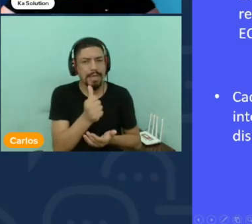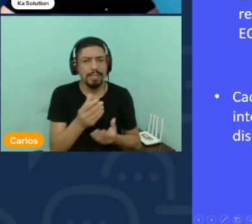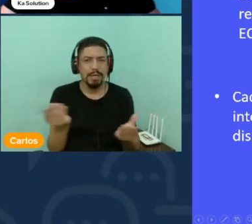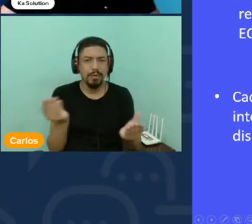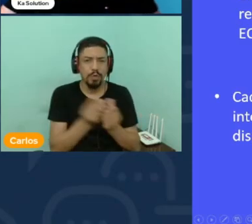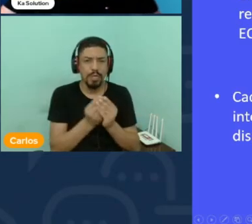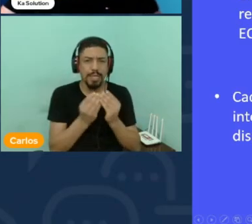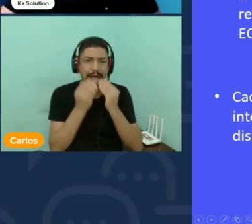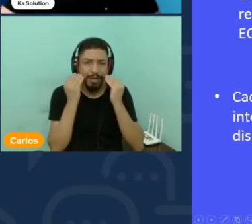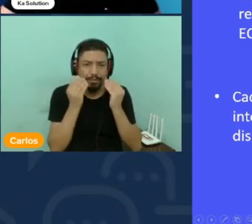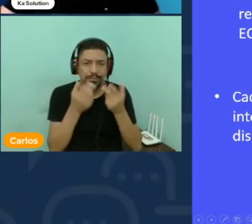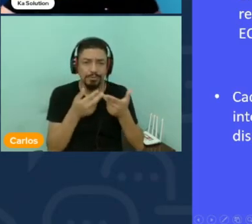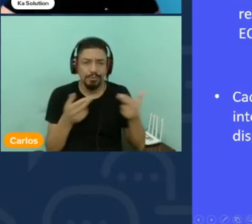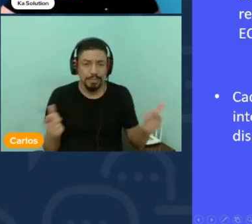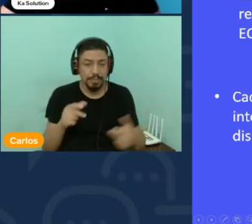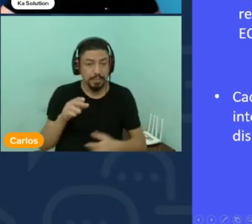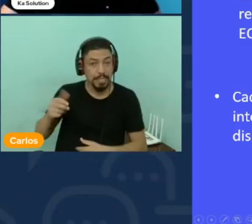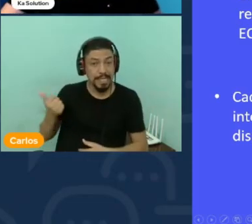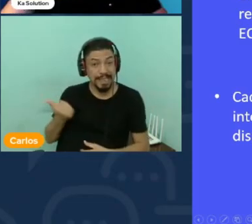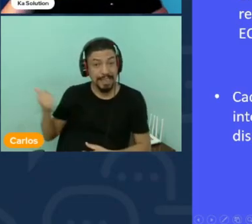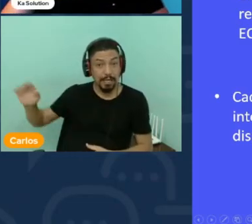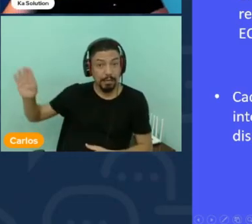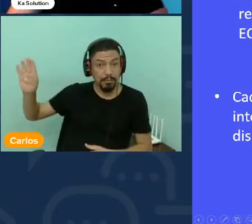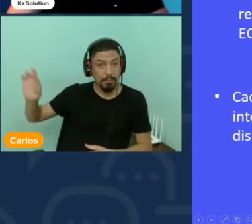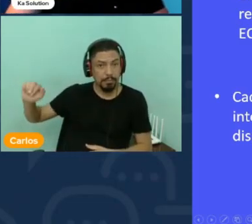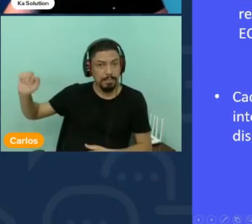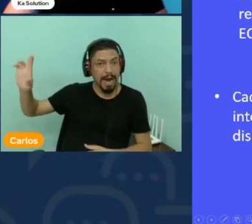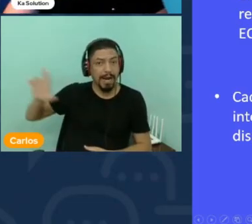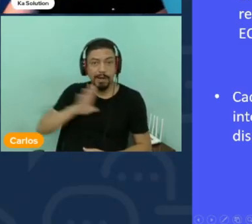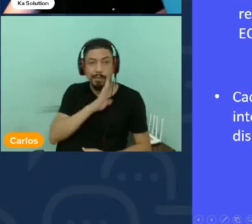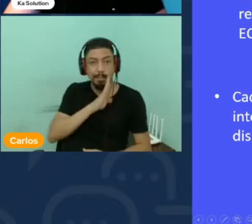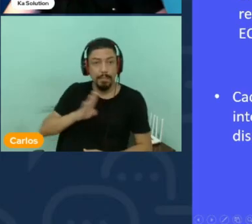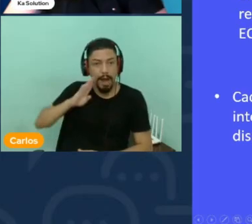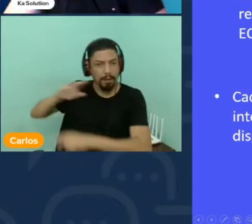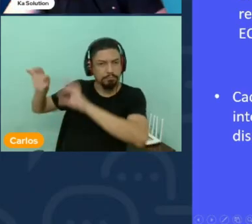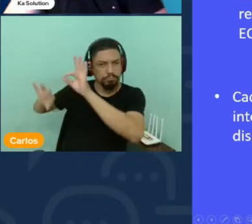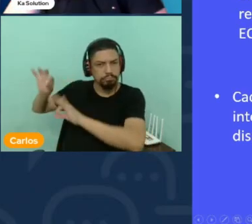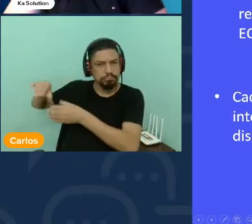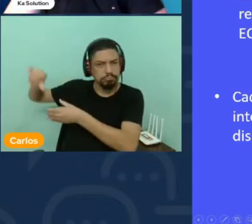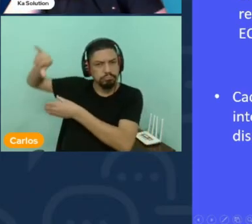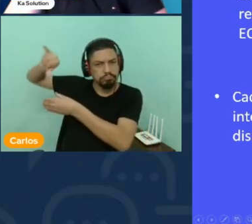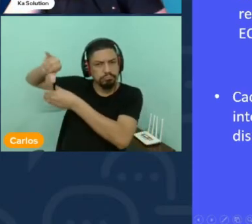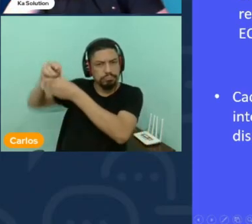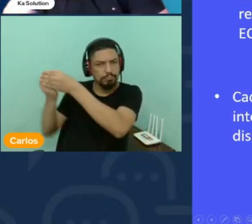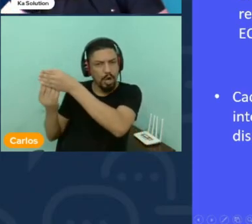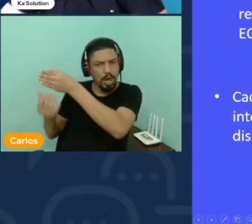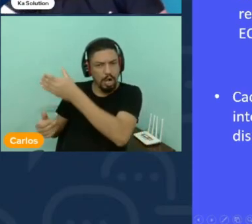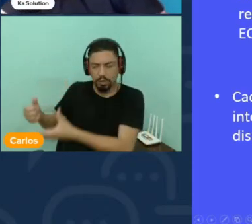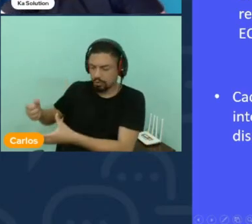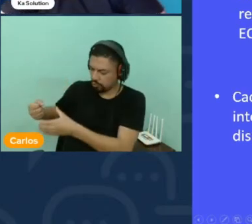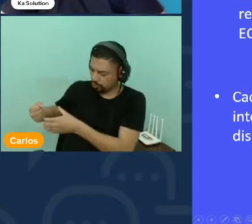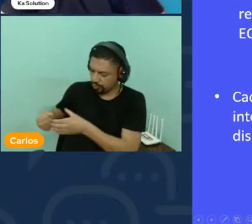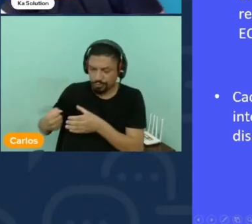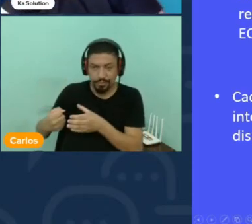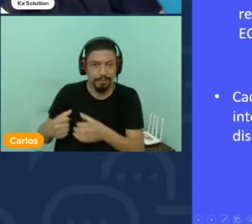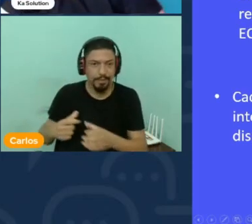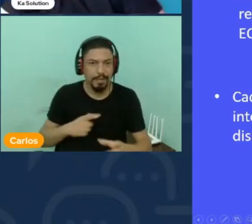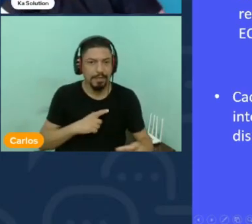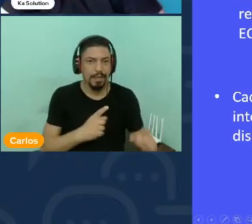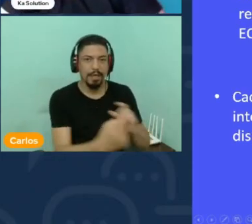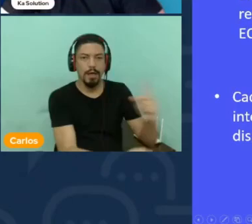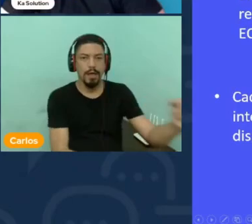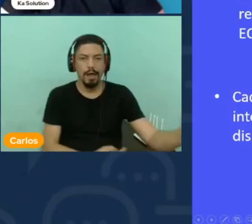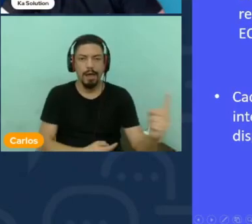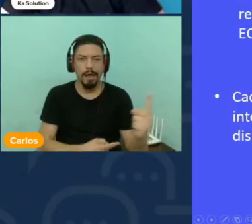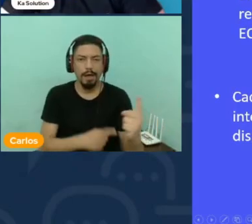exemplo. E o barista é quem prepara esse lanche. Legal. Mas eu tenho um cliente aqui, olha só,